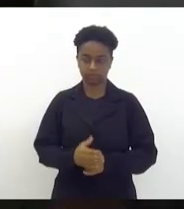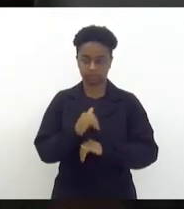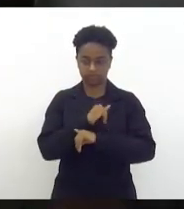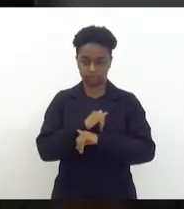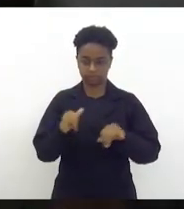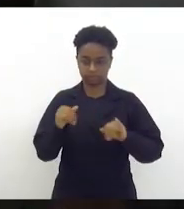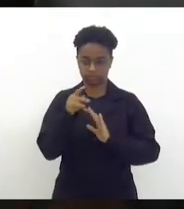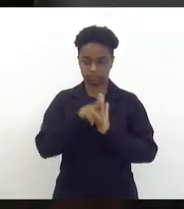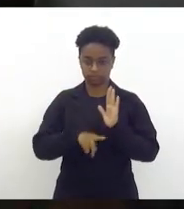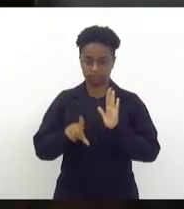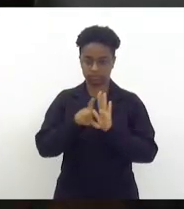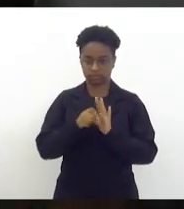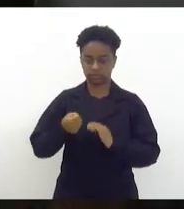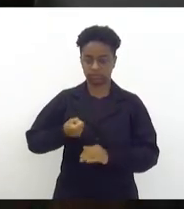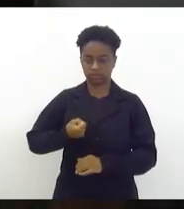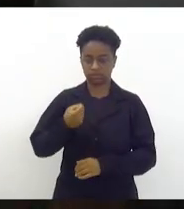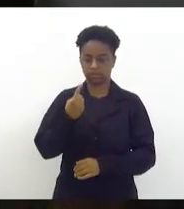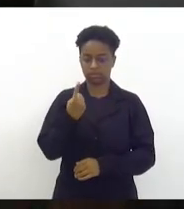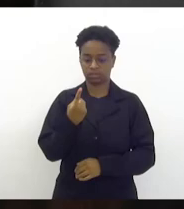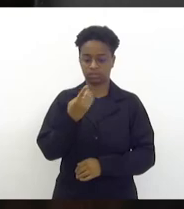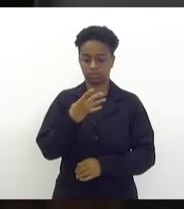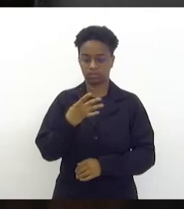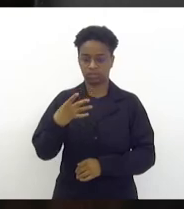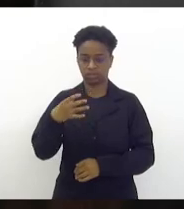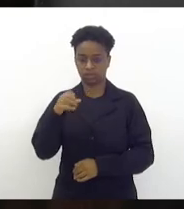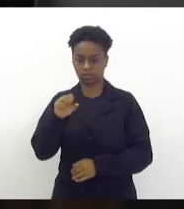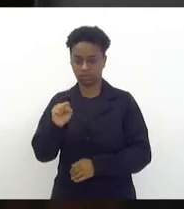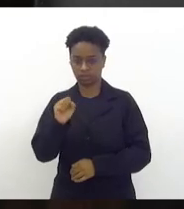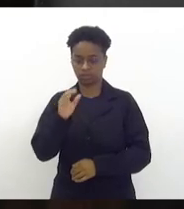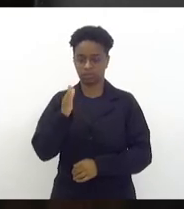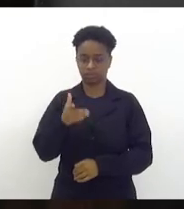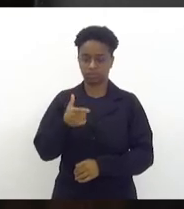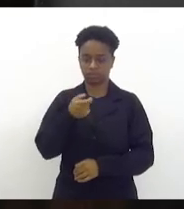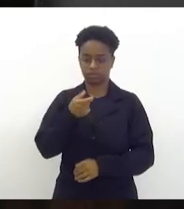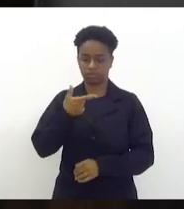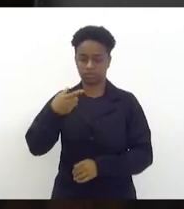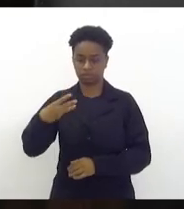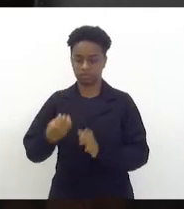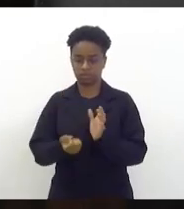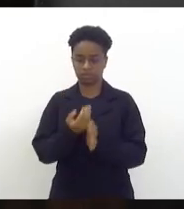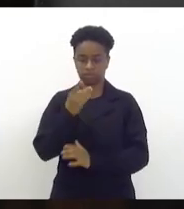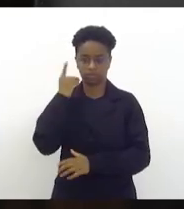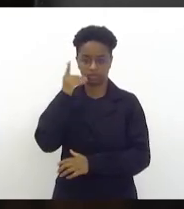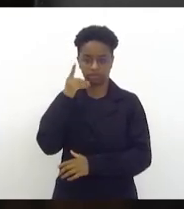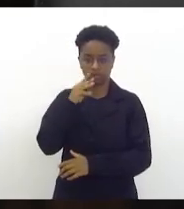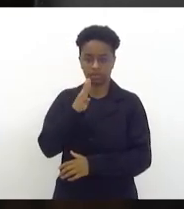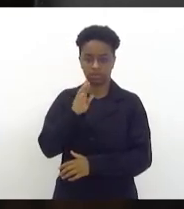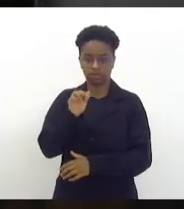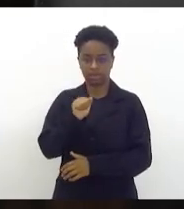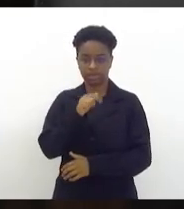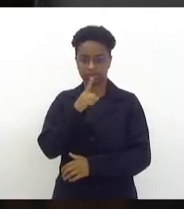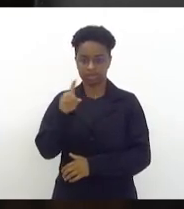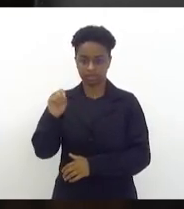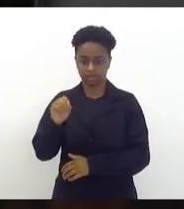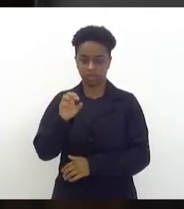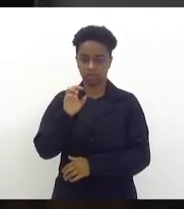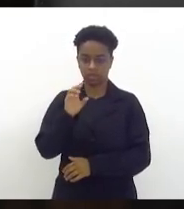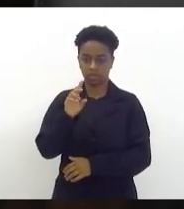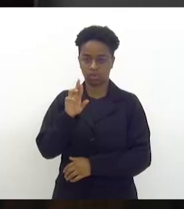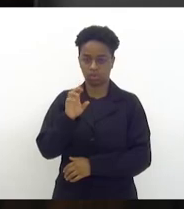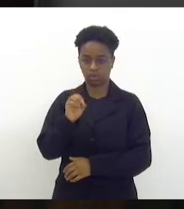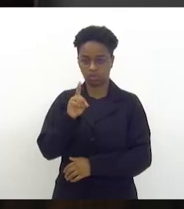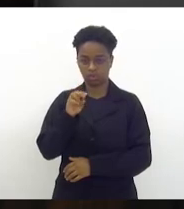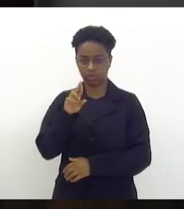Anuncio o projeto de lei número 1448, de autoria dos deputados Brazão, Rodrigo Bacelar, Márcio